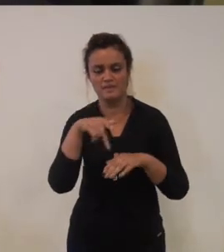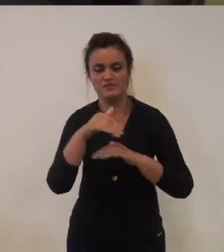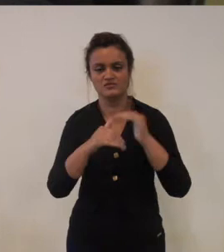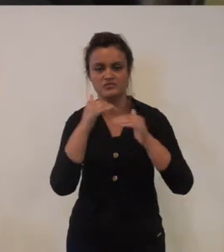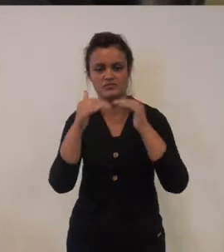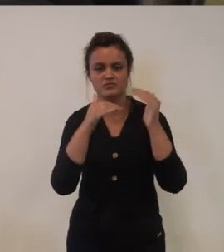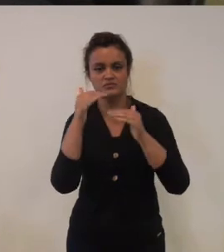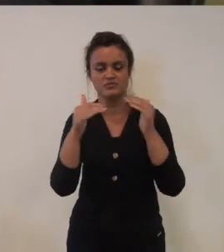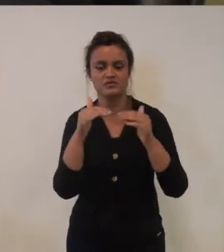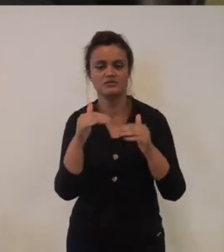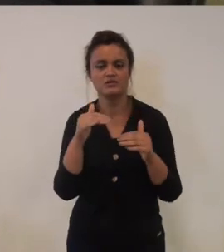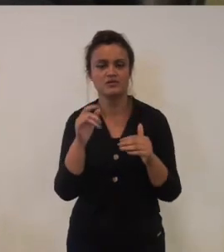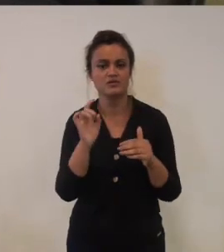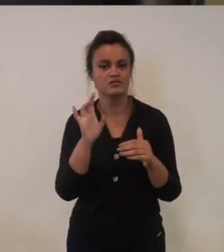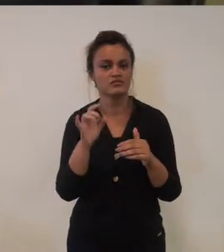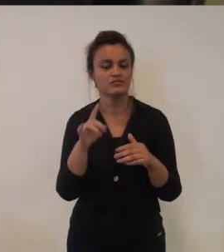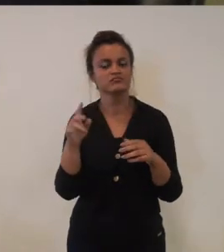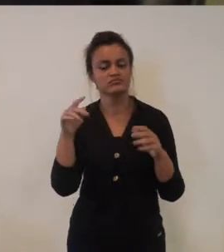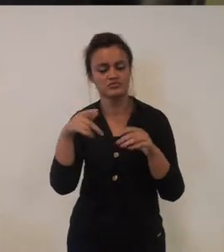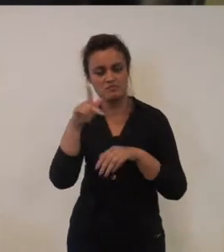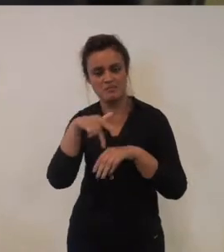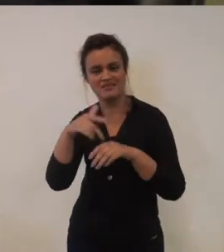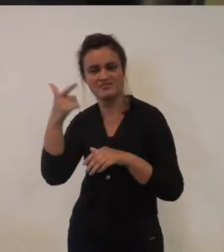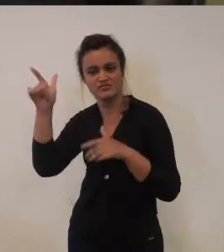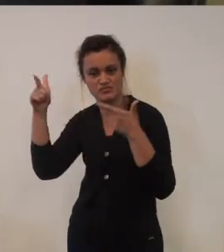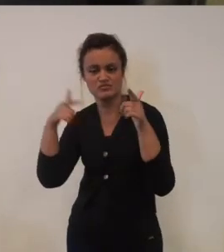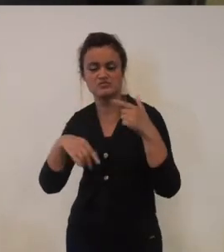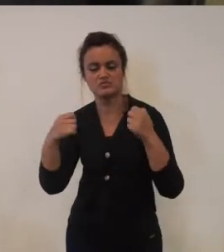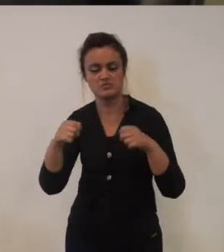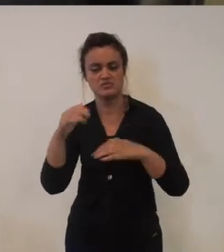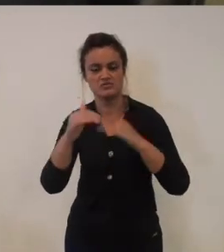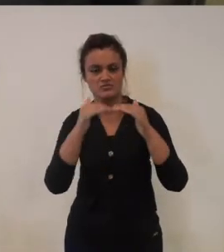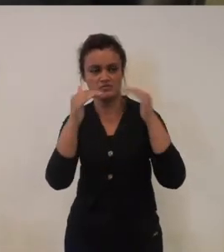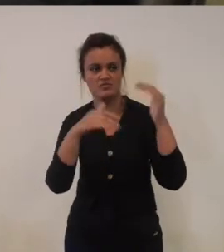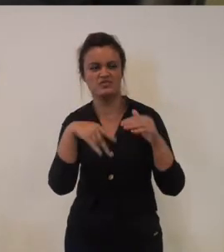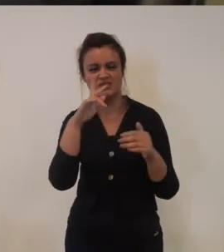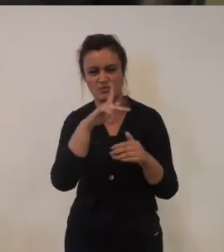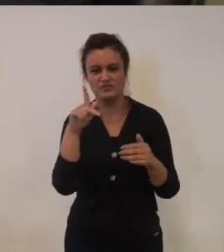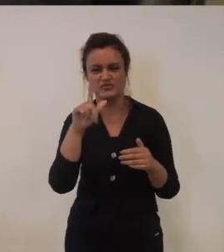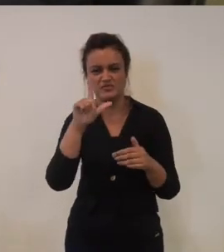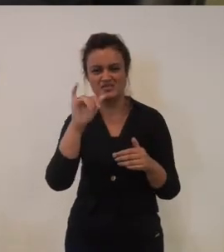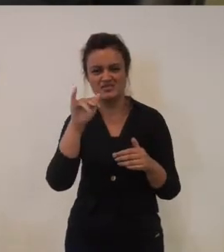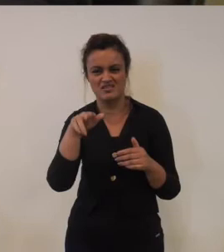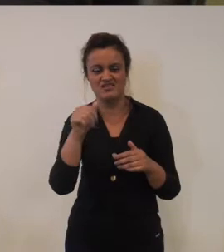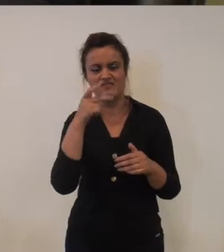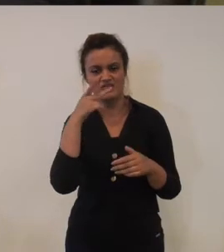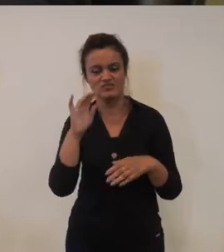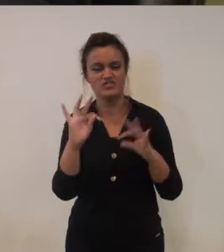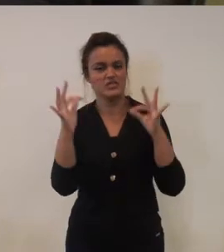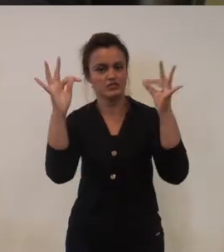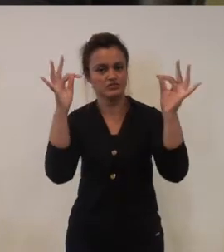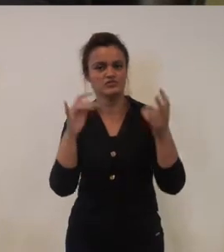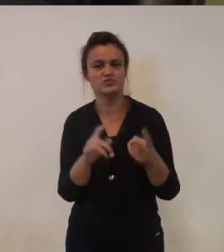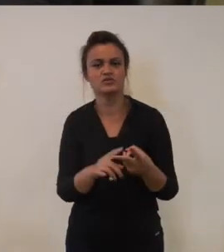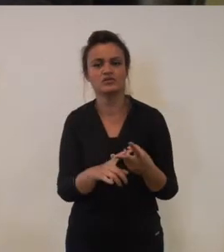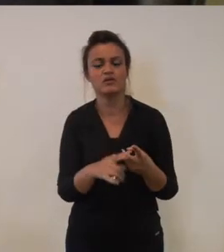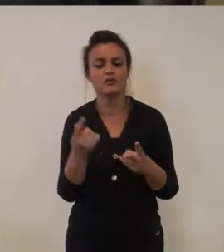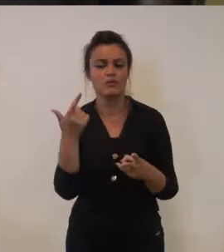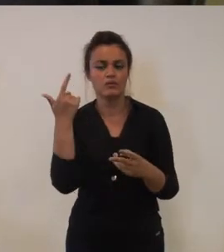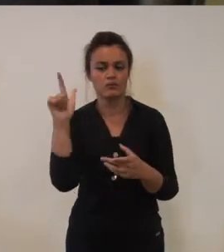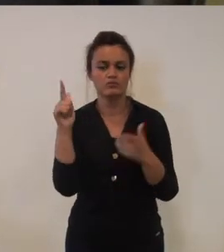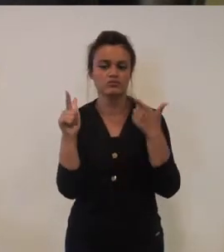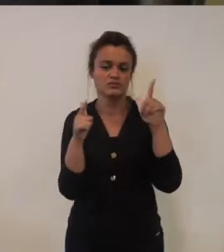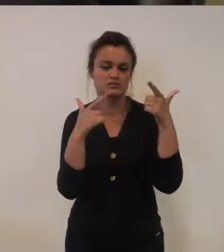tema dos países desenvolvidos, e isso inclui tudo que a professora Lia falou em termos de tecnologia, em termos de